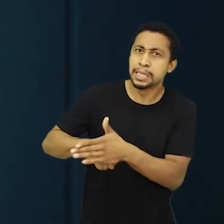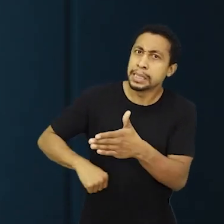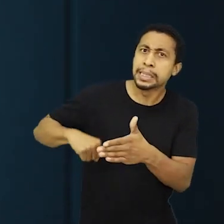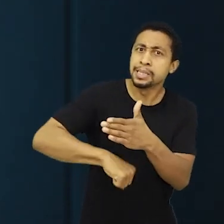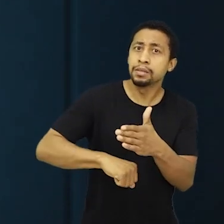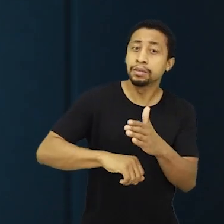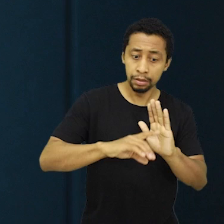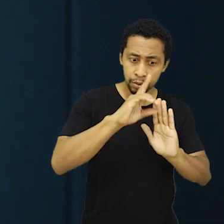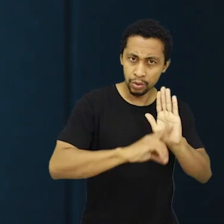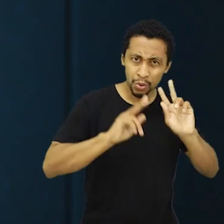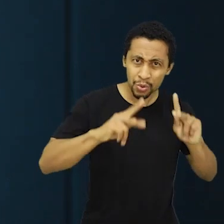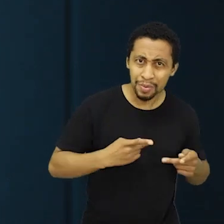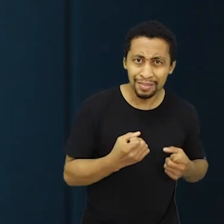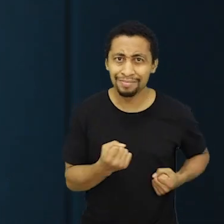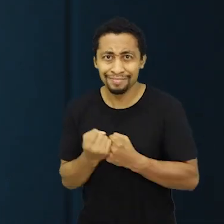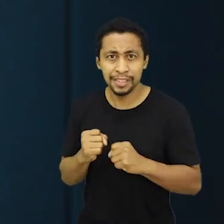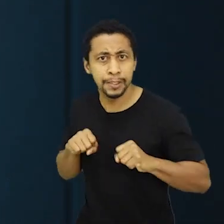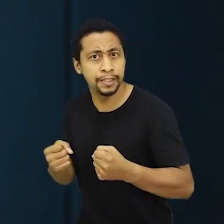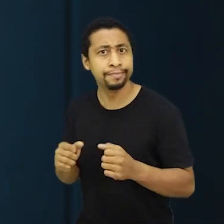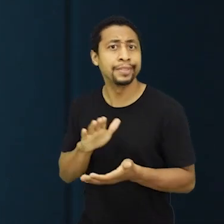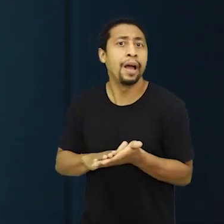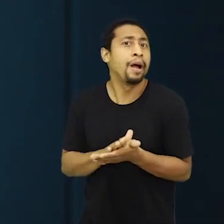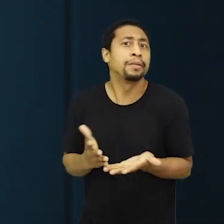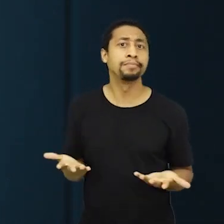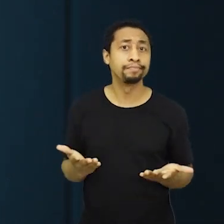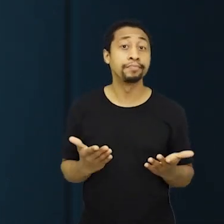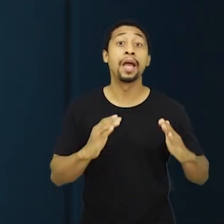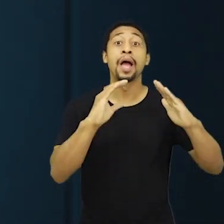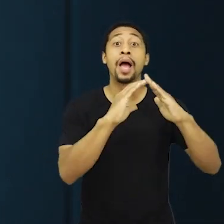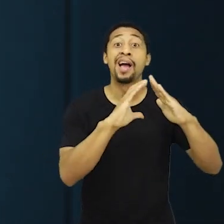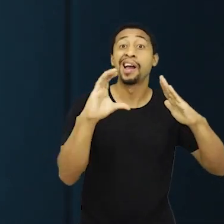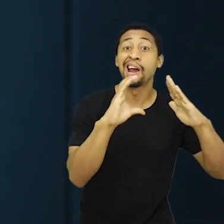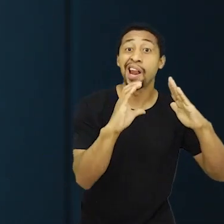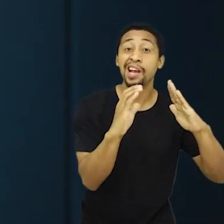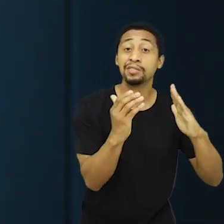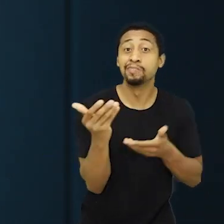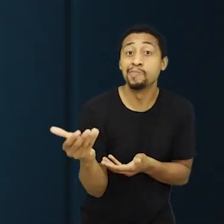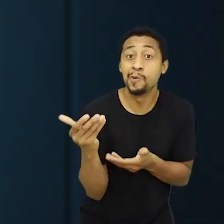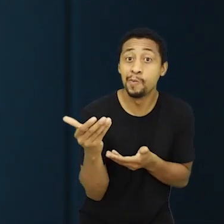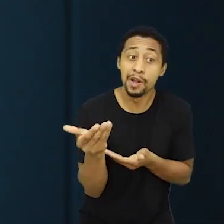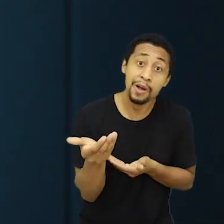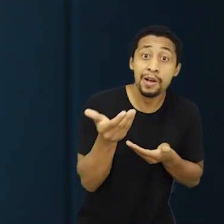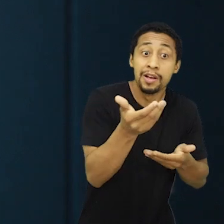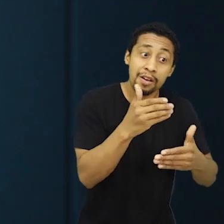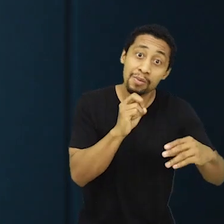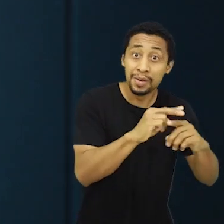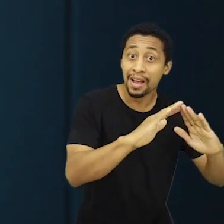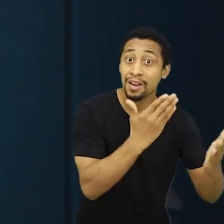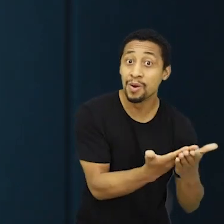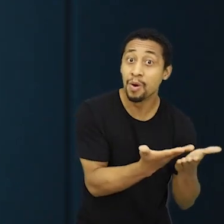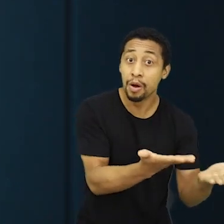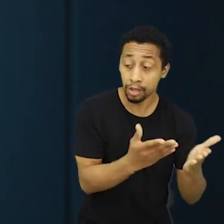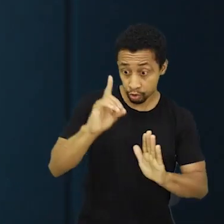direitos humanos, né? A luta por creche é uma luta em defesa dos direitos humanos. Então, que os direitos humanos,